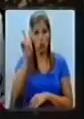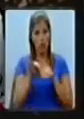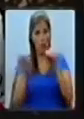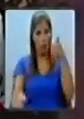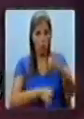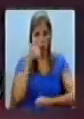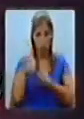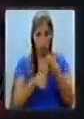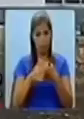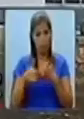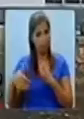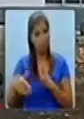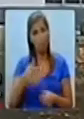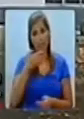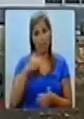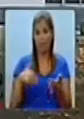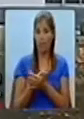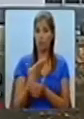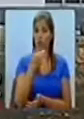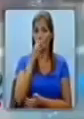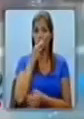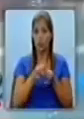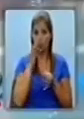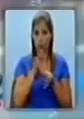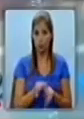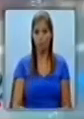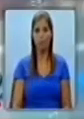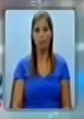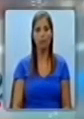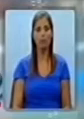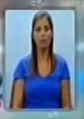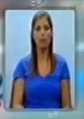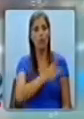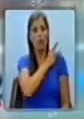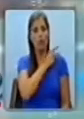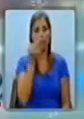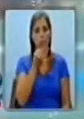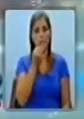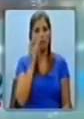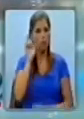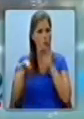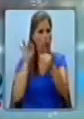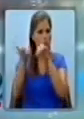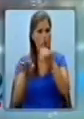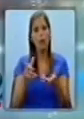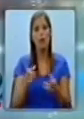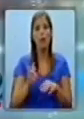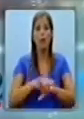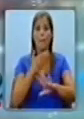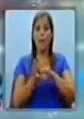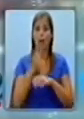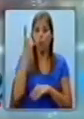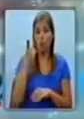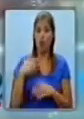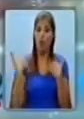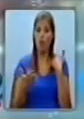que decorre dos 118 setembro o museu do porto registou uma procura quase duas vezes superior à oferta e à faculdade de medicina